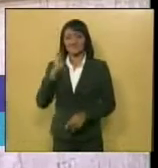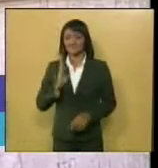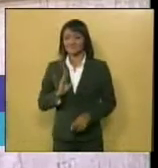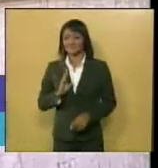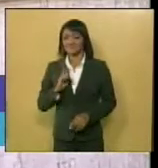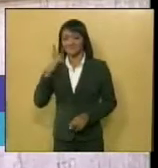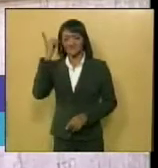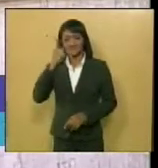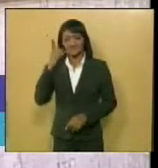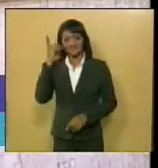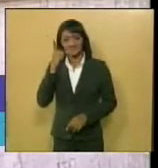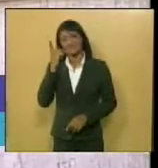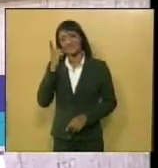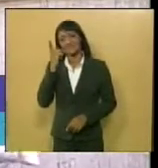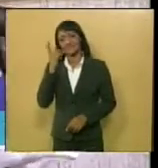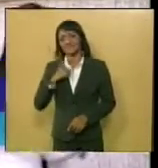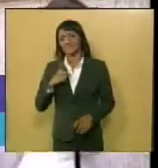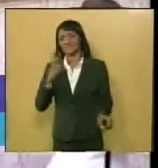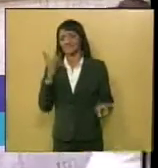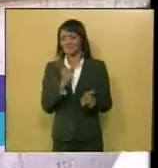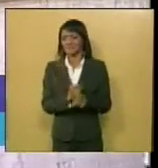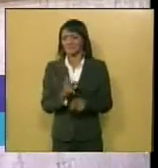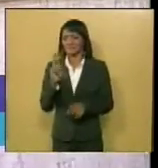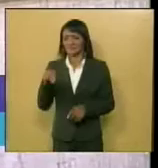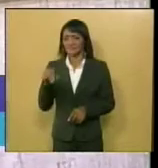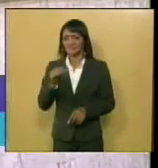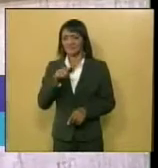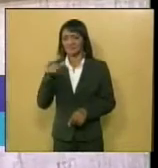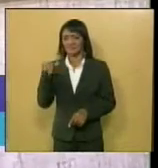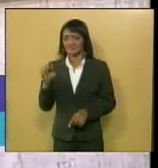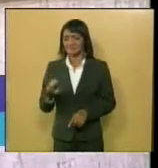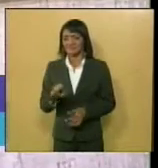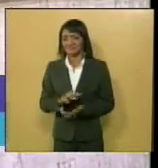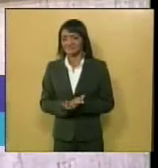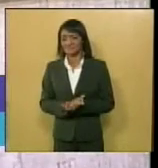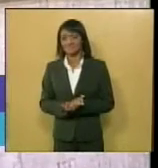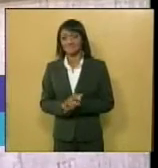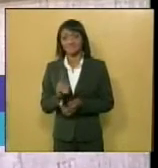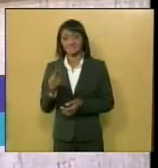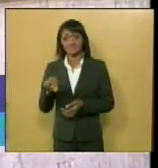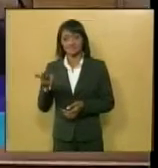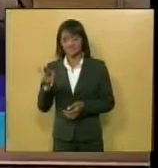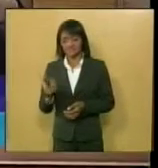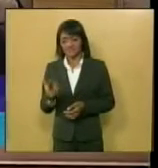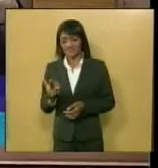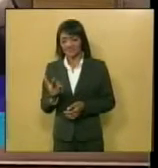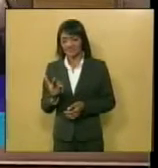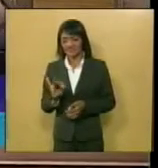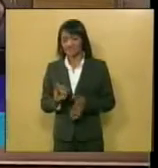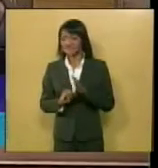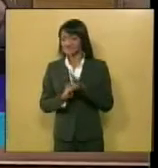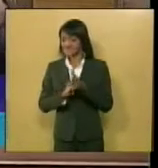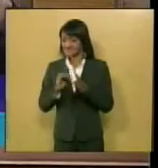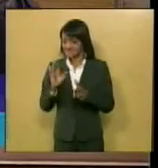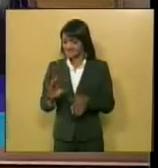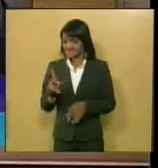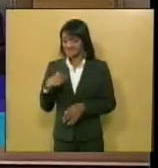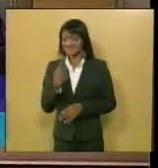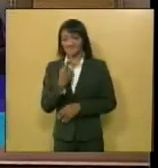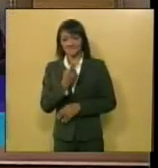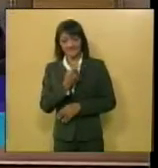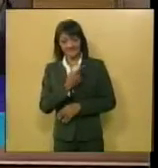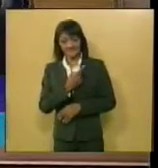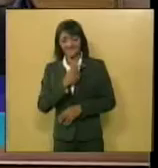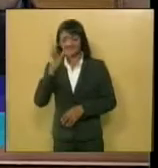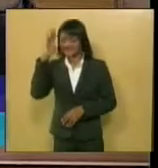UNALE. E nós fizemos porque a UNIT nos forneceu aquele espaço. E nós fizemos, teremos a